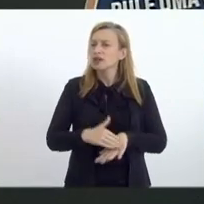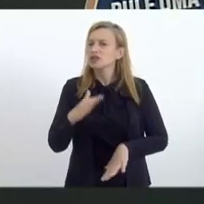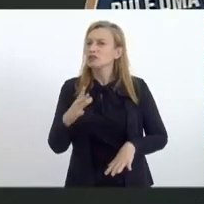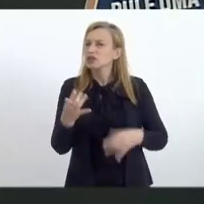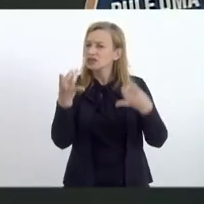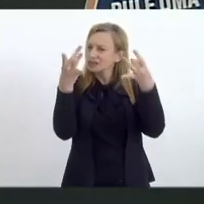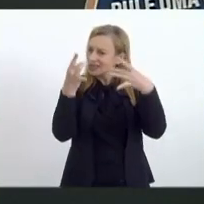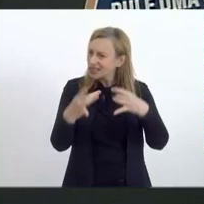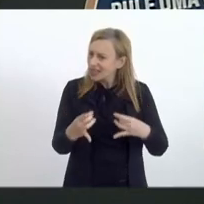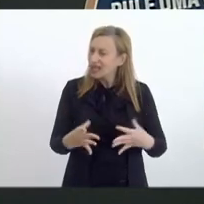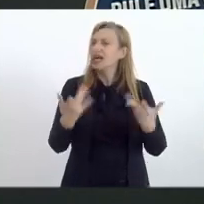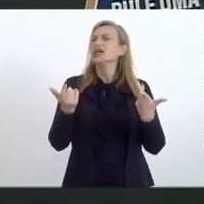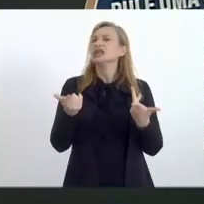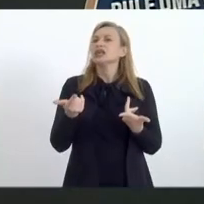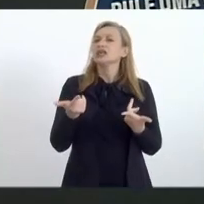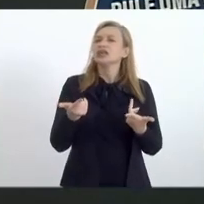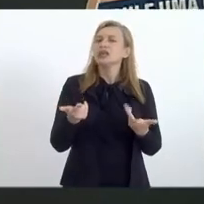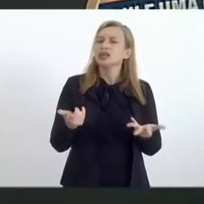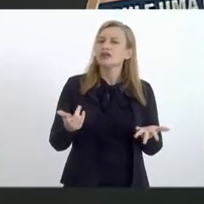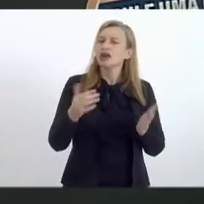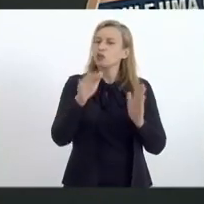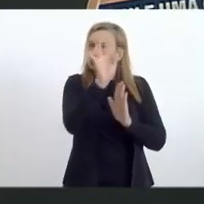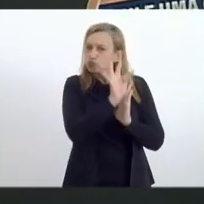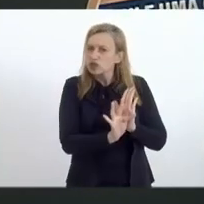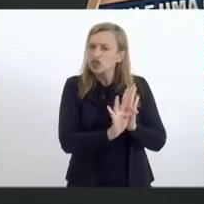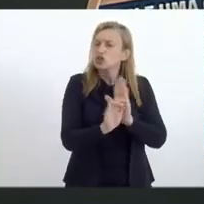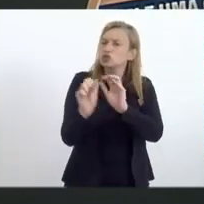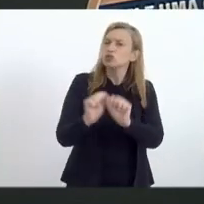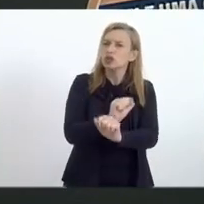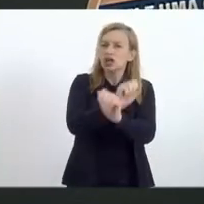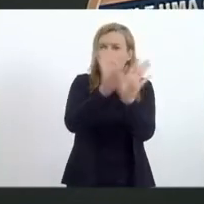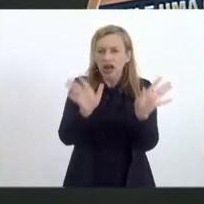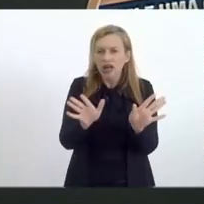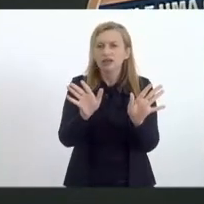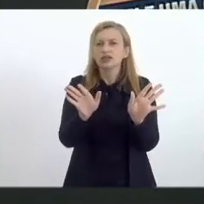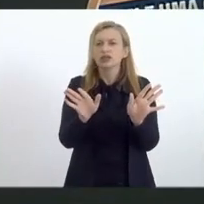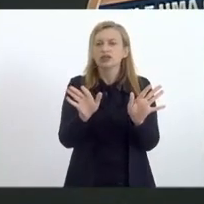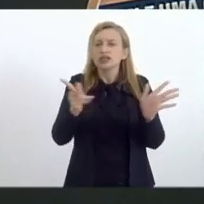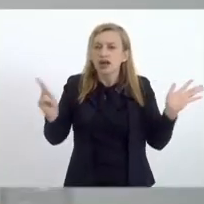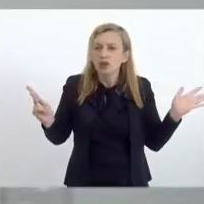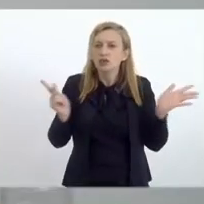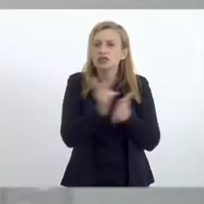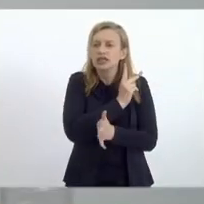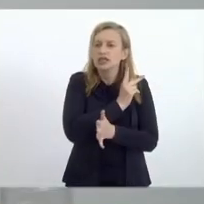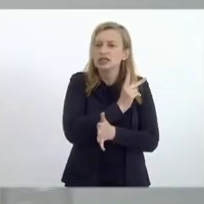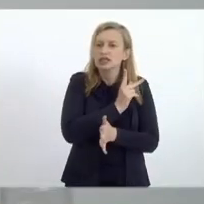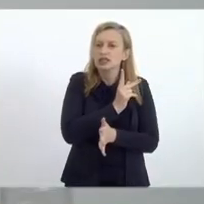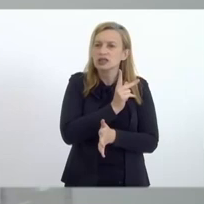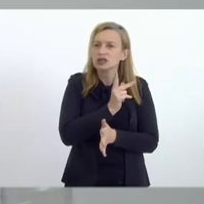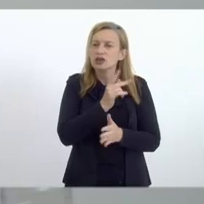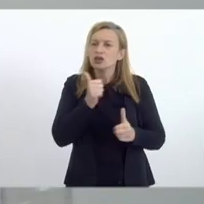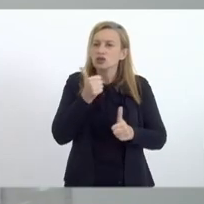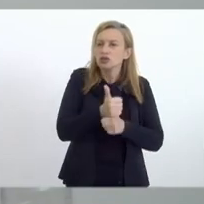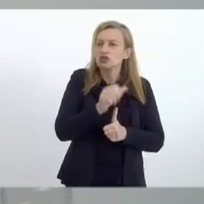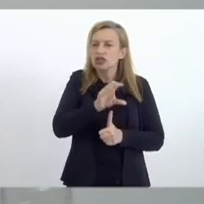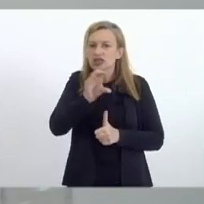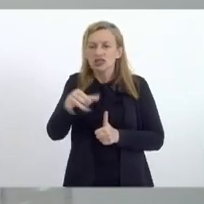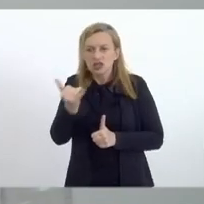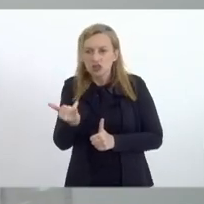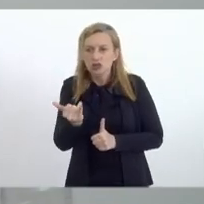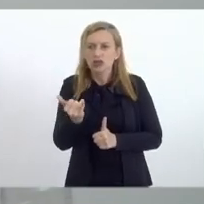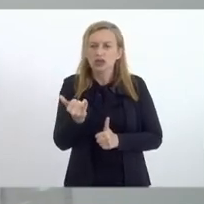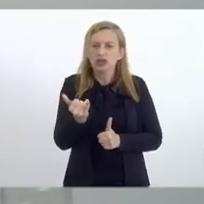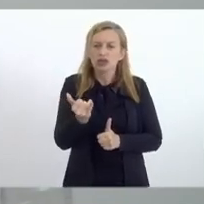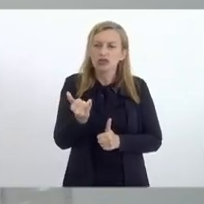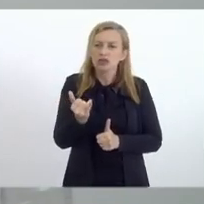definido, para que se vá com um texto já claro, que aconteça esse substitutivo da CCJ,